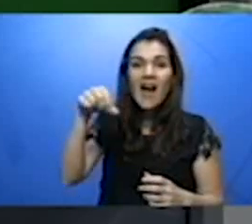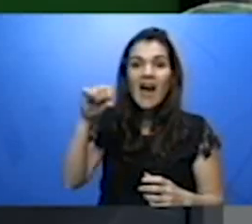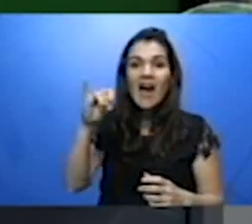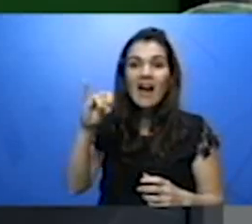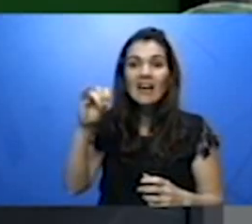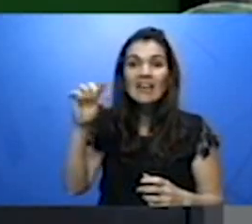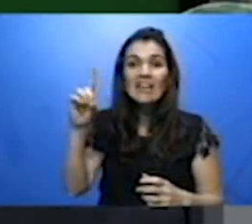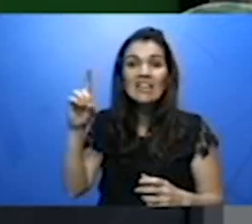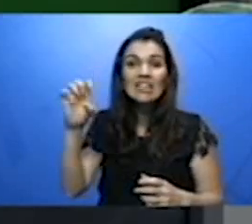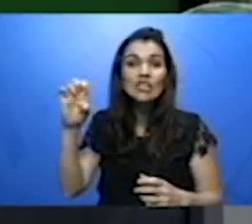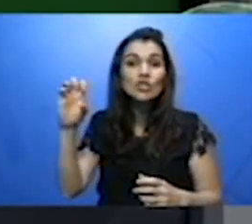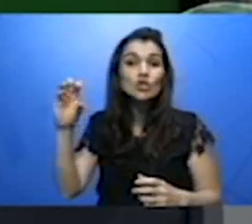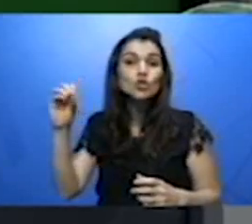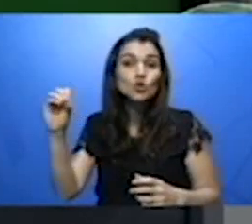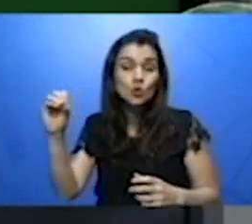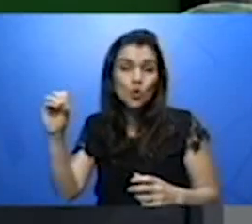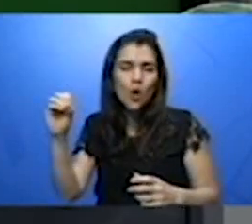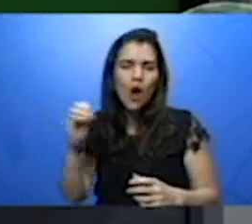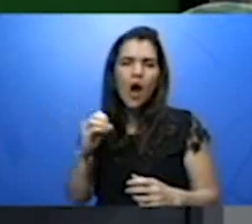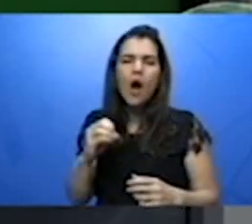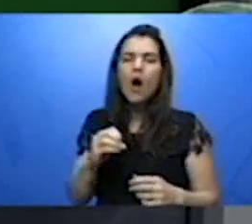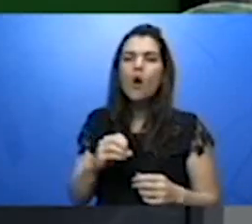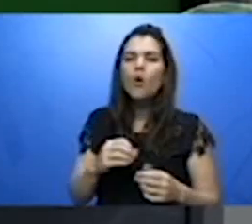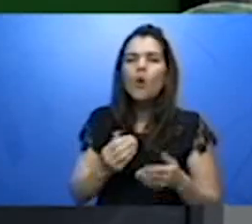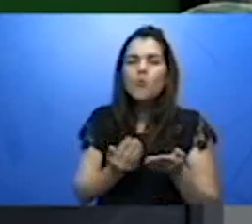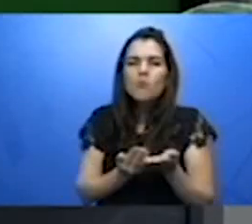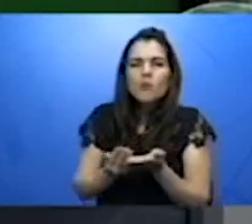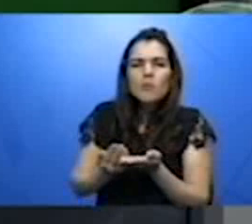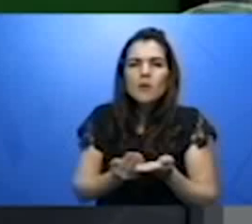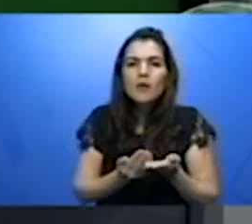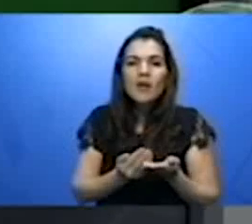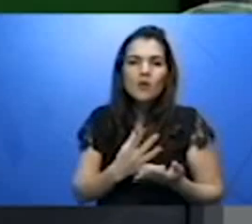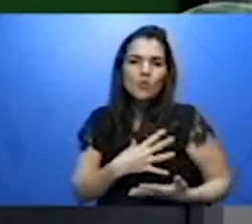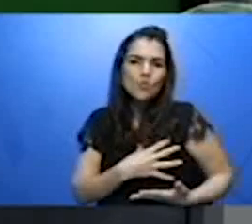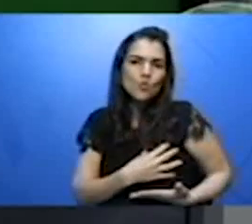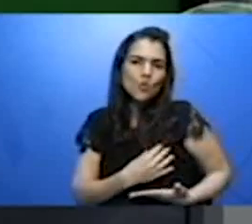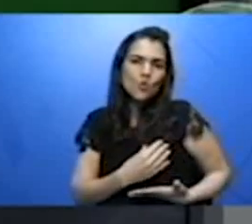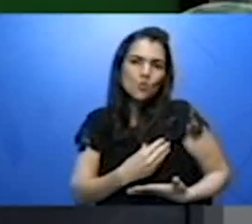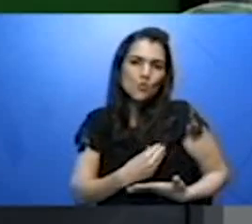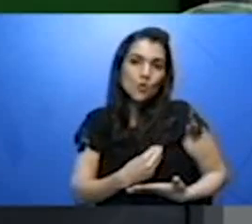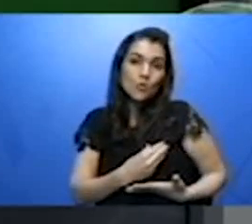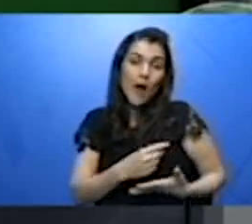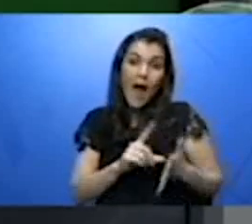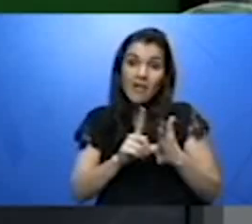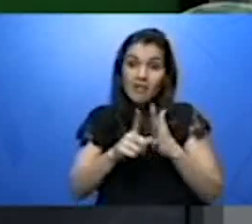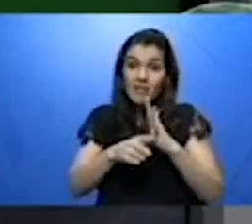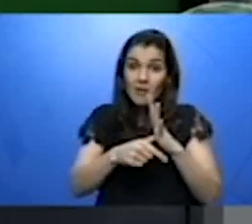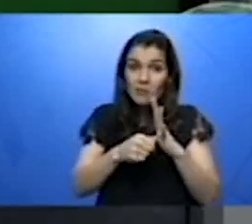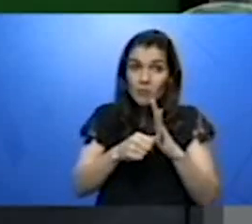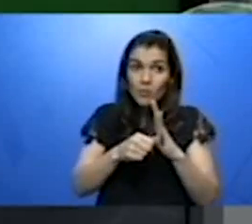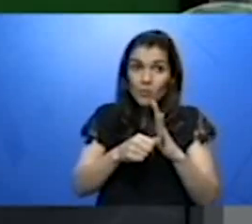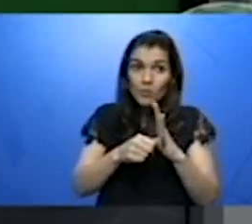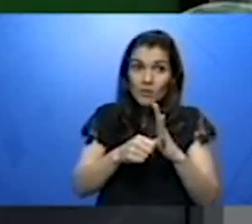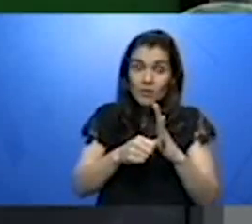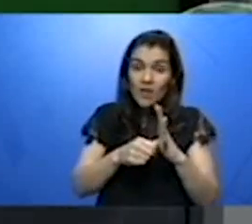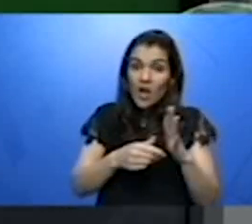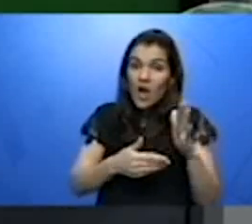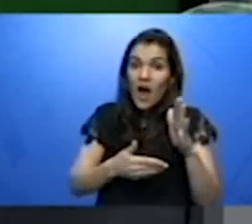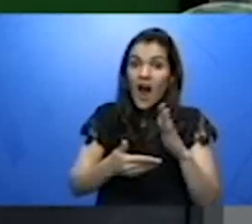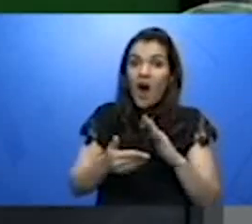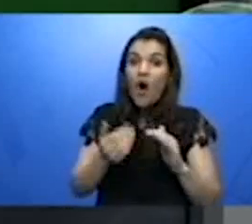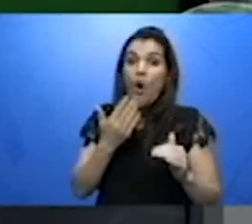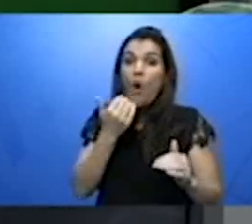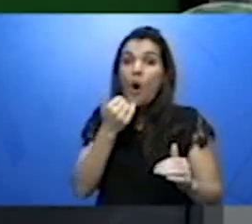de mamíferos mamífero quando o Animalzinho ali na se ele mama na mãe mas depois de um tempo ele passa